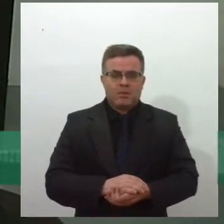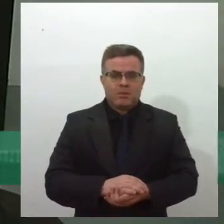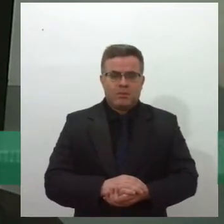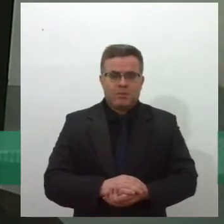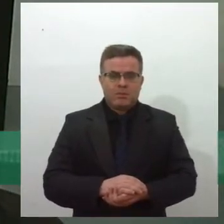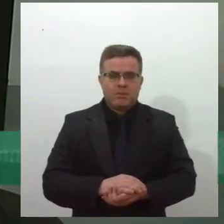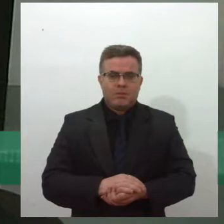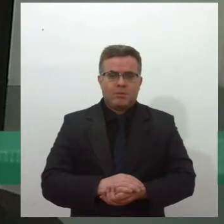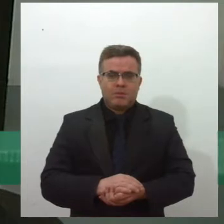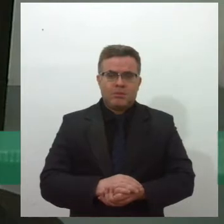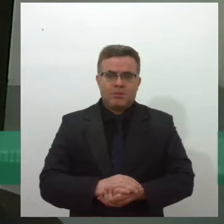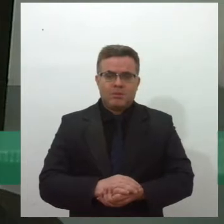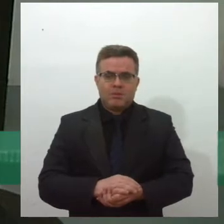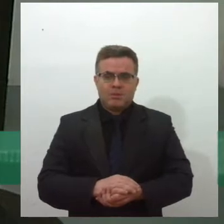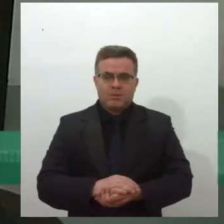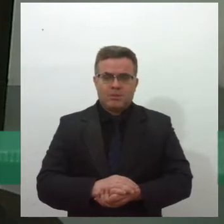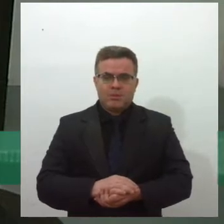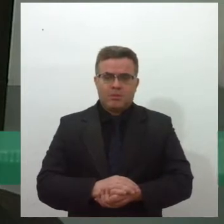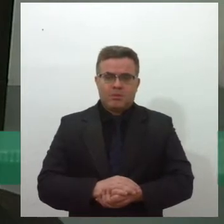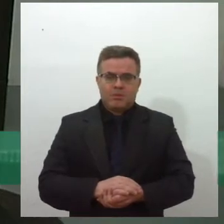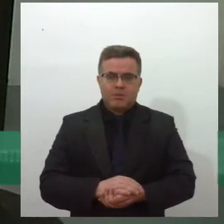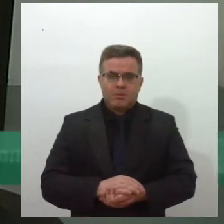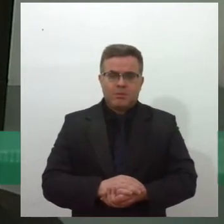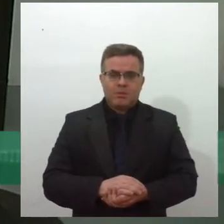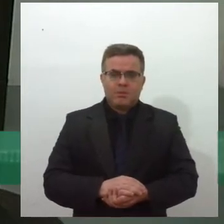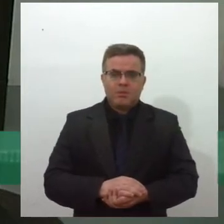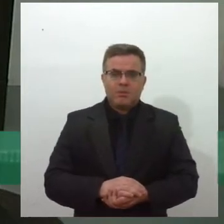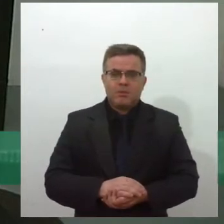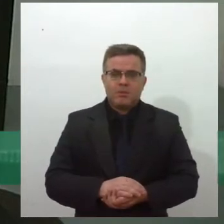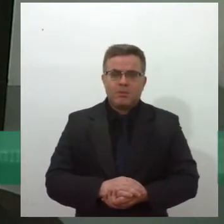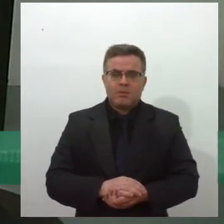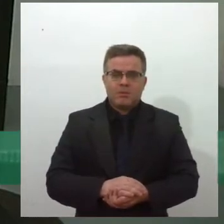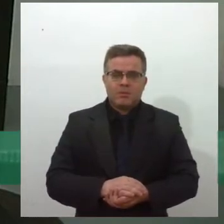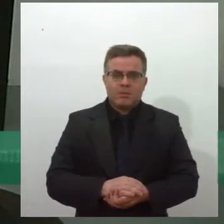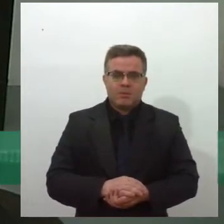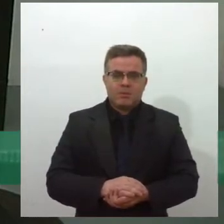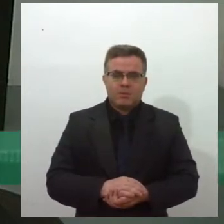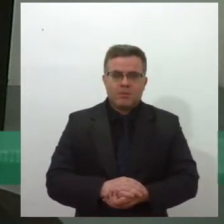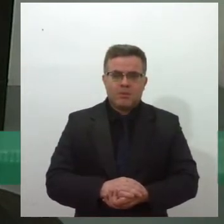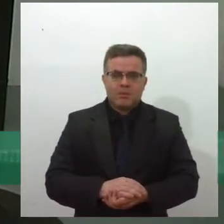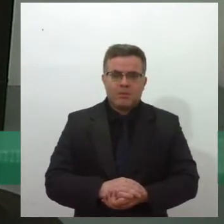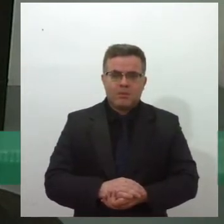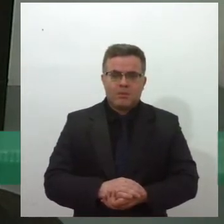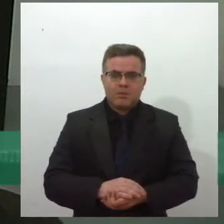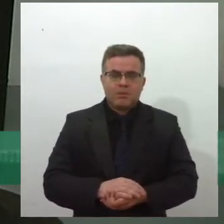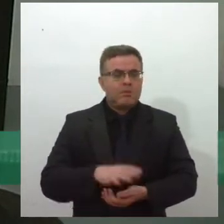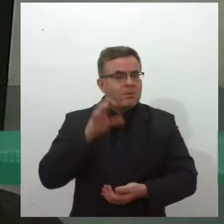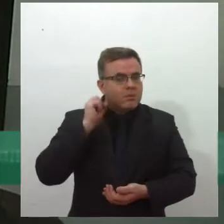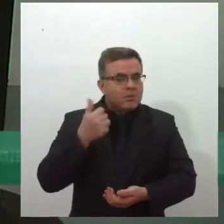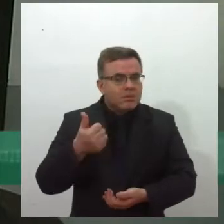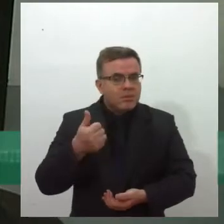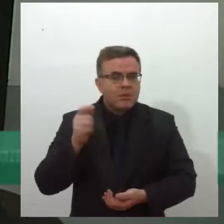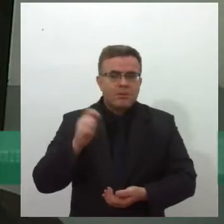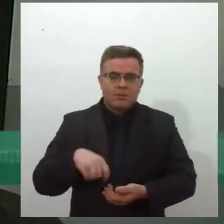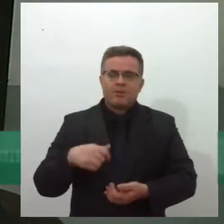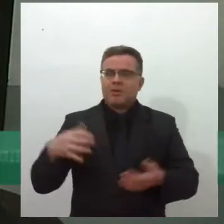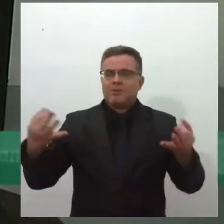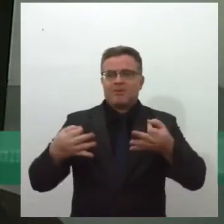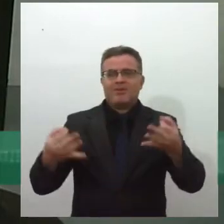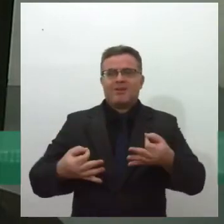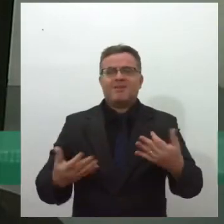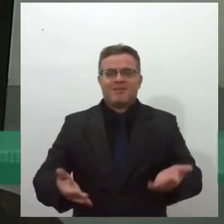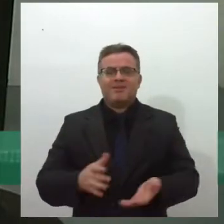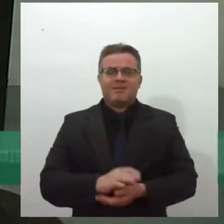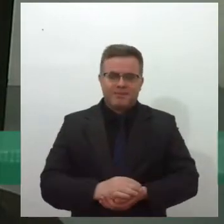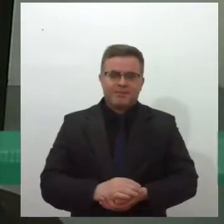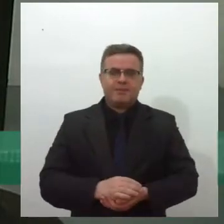Pronto, vamos fazer o teste aí agora para ver se está tudo ok. Ótimo. Estão me ouvindo? Agora sim, perfeitamente.